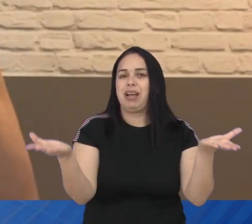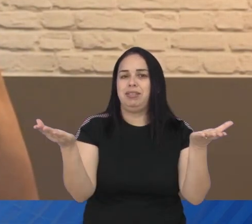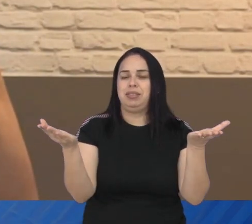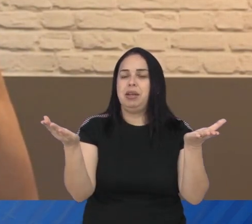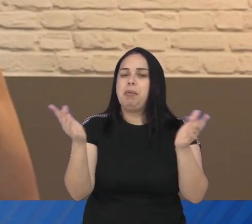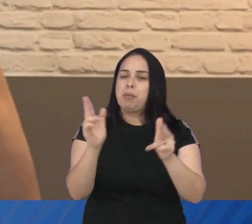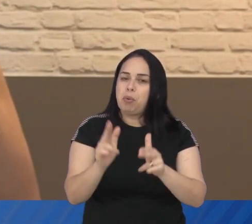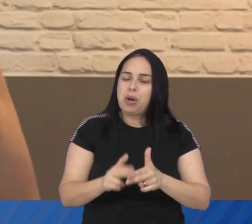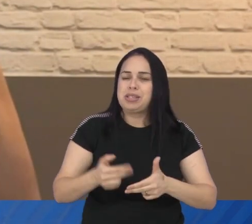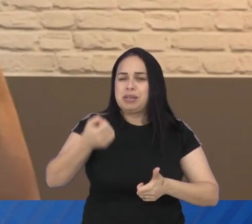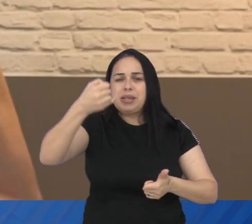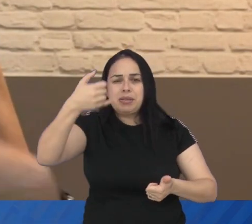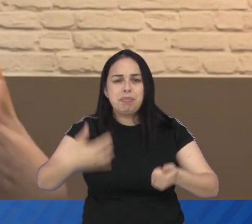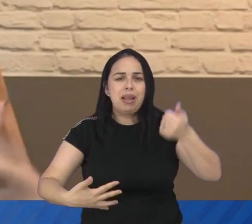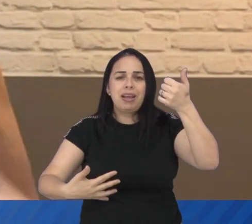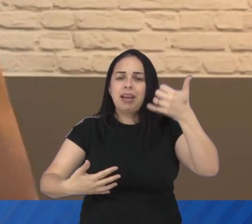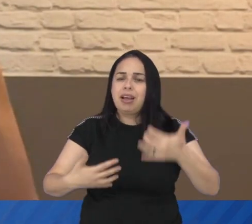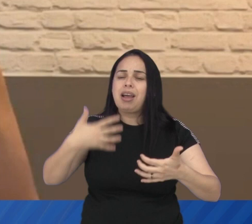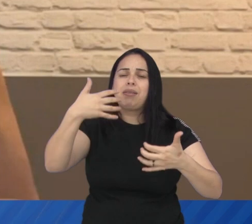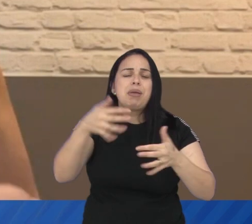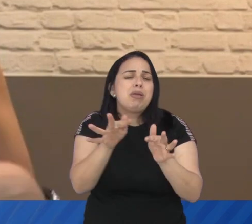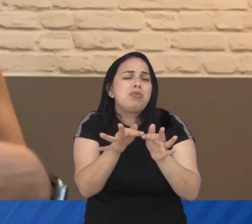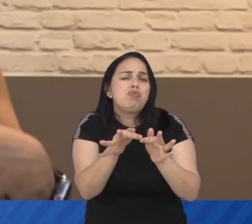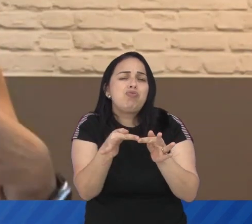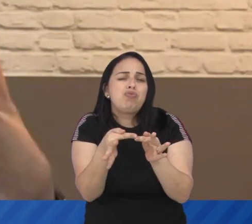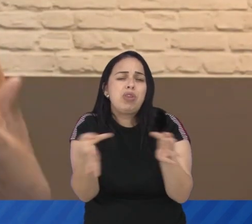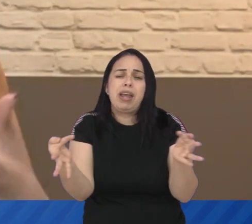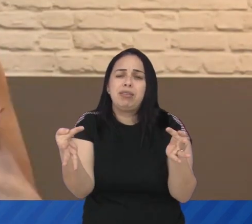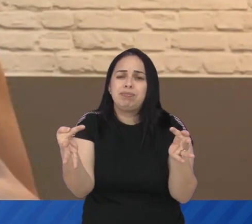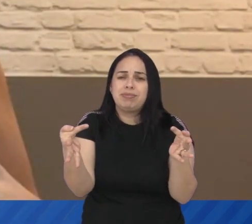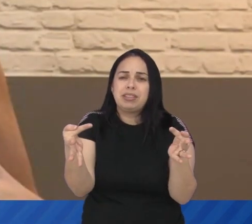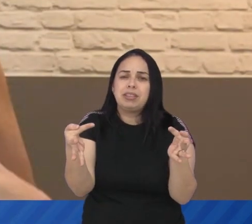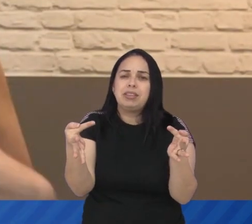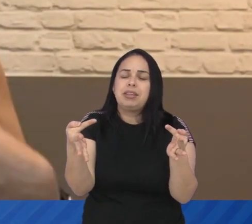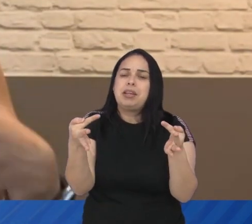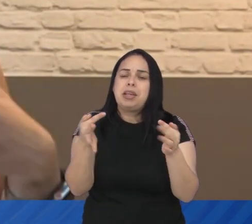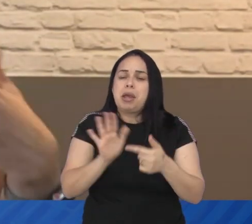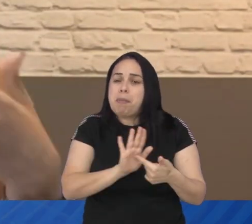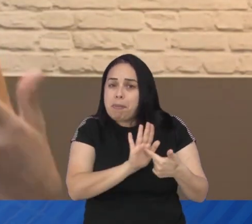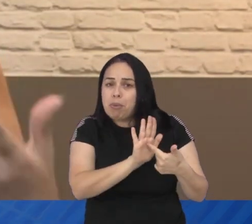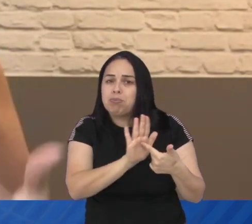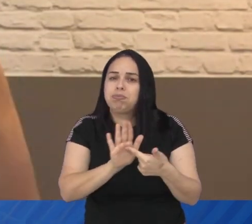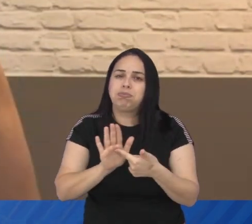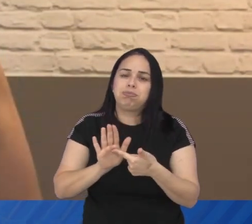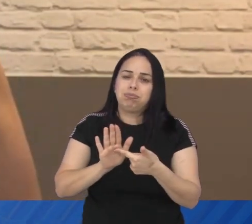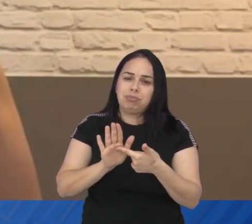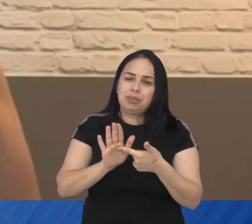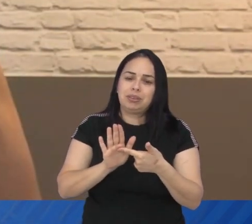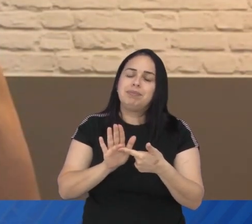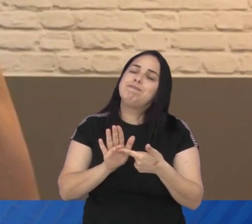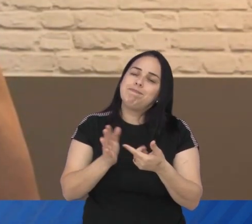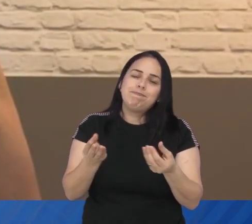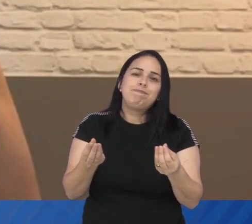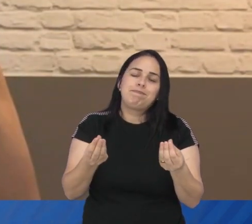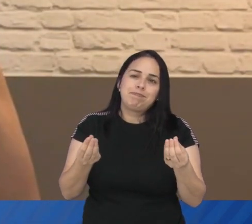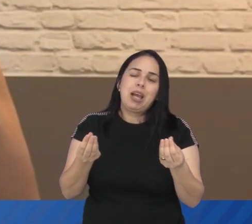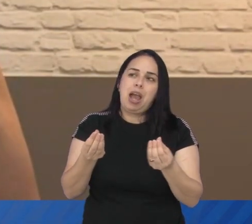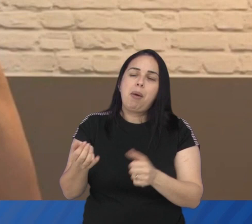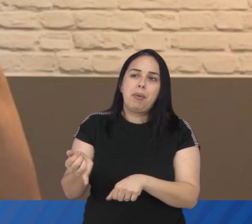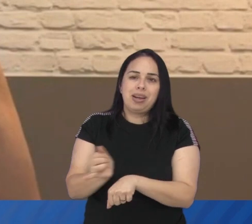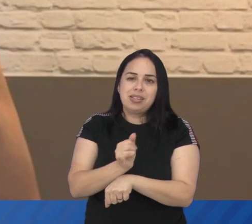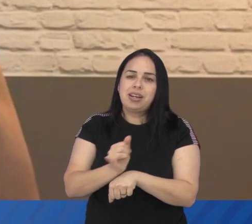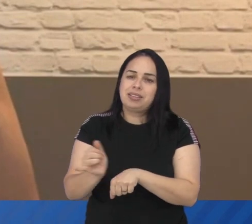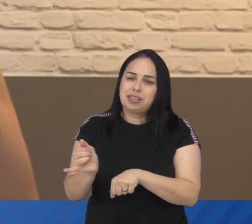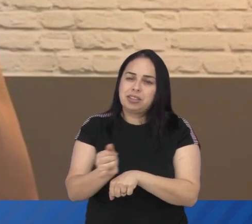da doença. Então, falar sobre ela de uma maneira simples, trazer isso para a sociedade, é